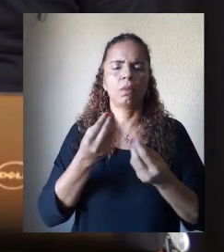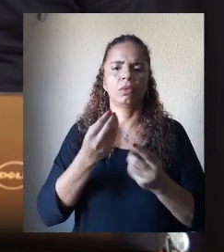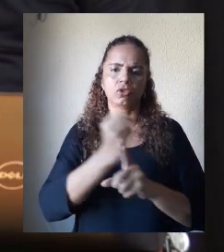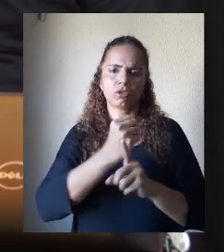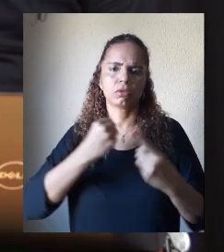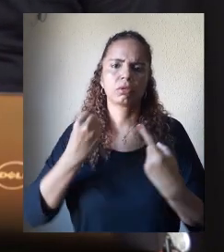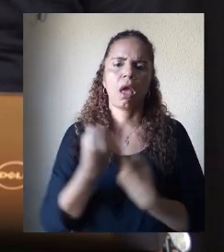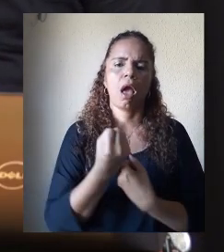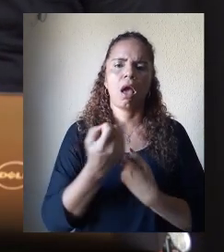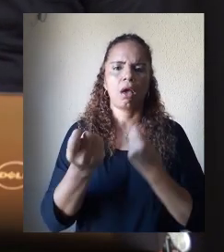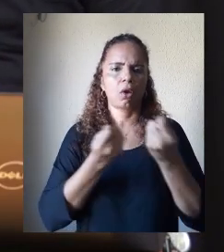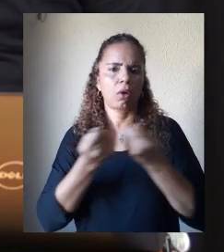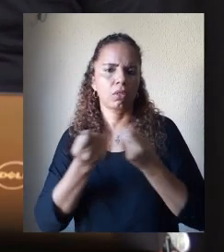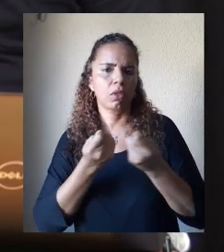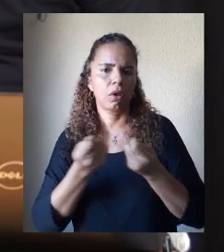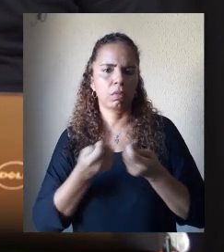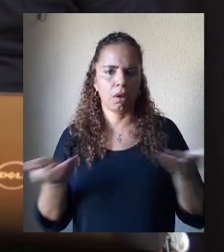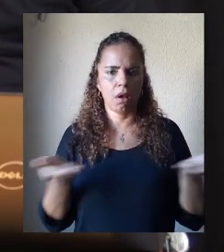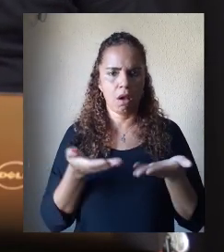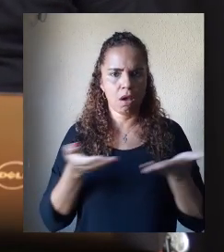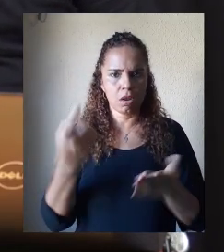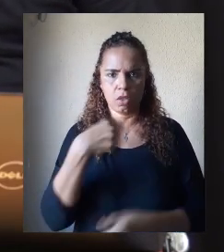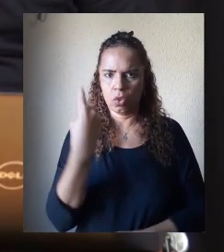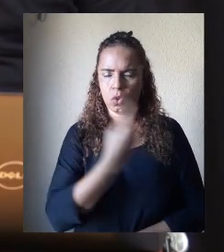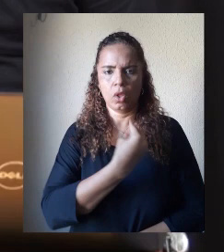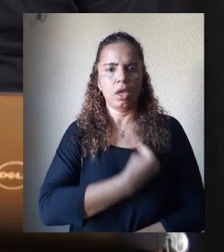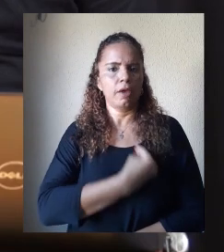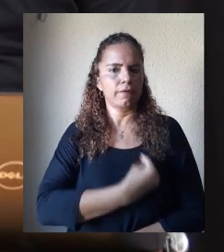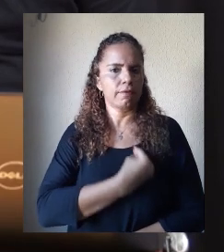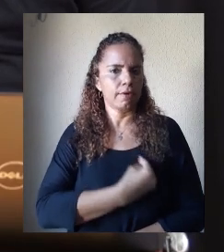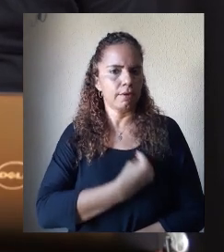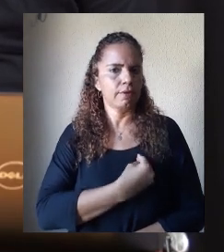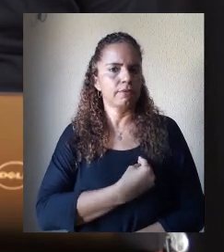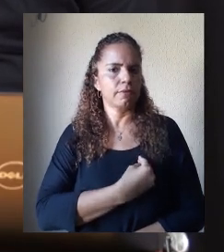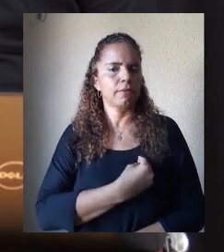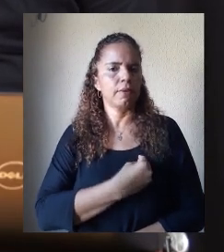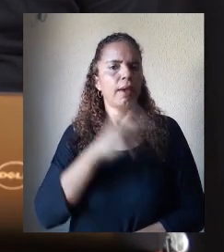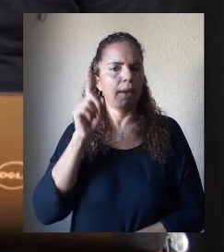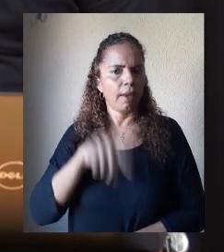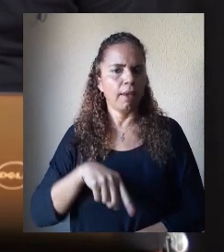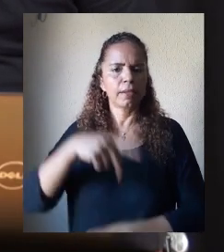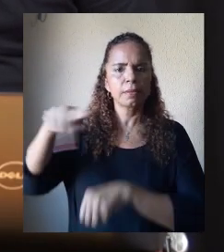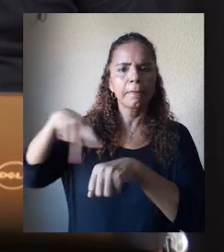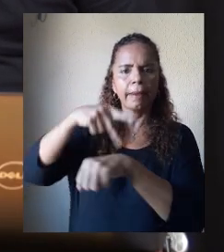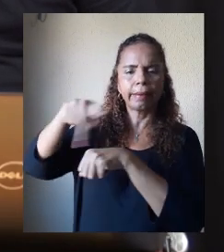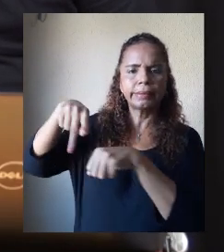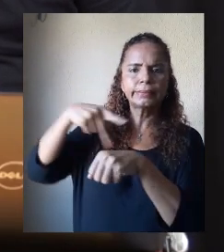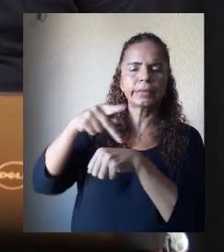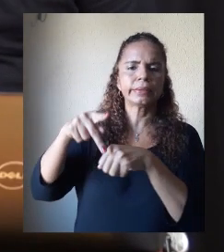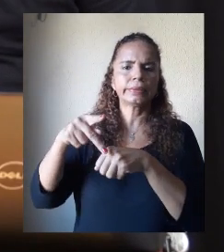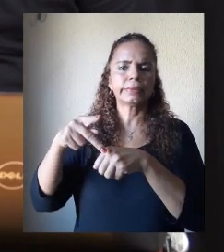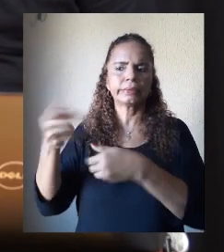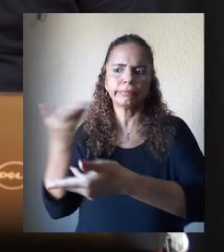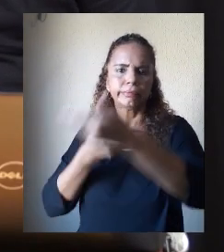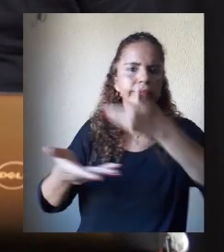sociais na era em que a gente vive, em que a gente é tão dependente, os países são tão dependentes